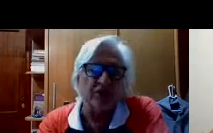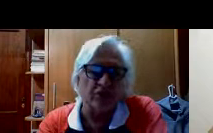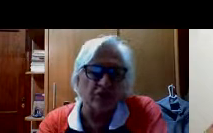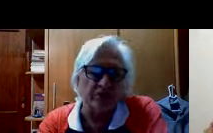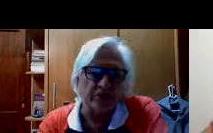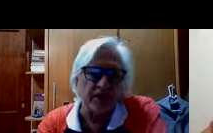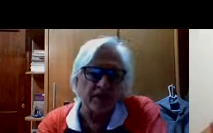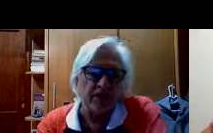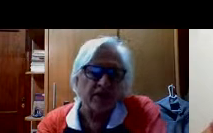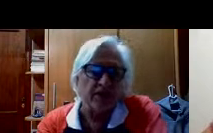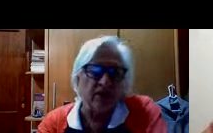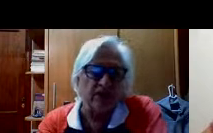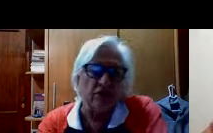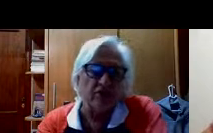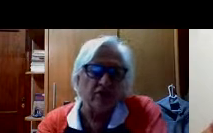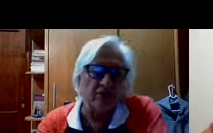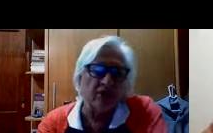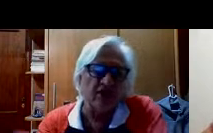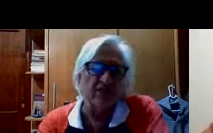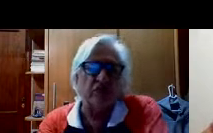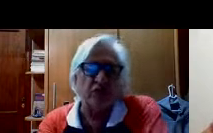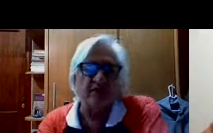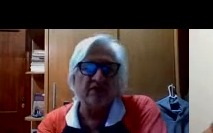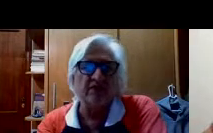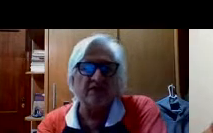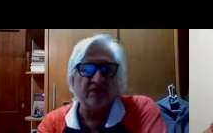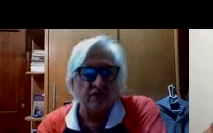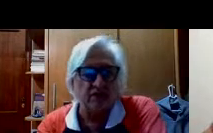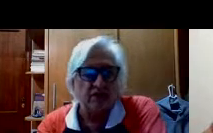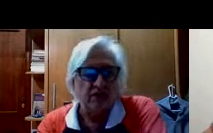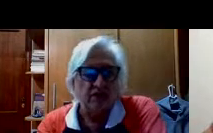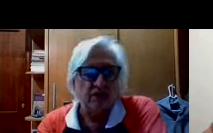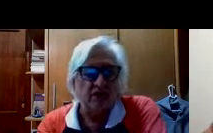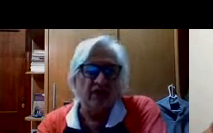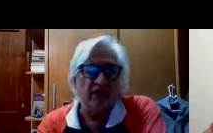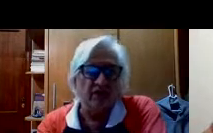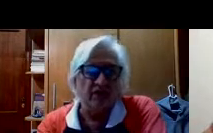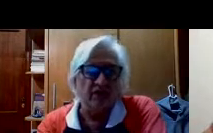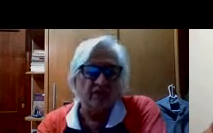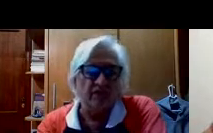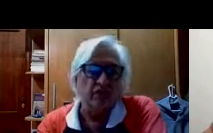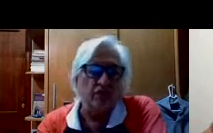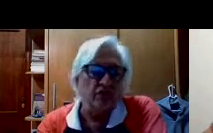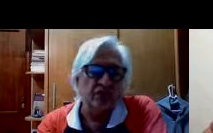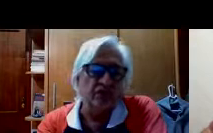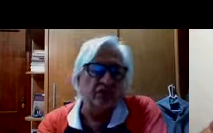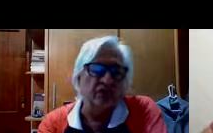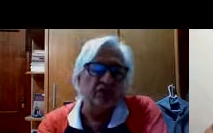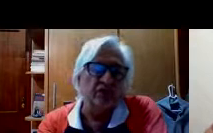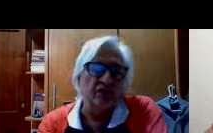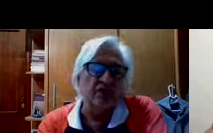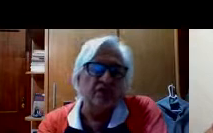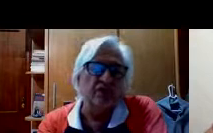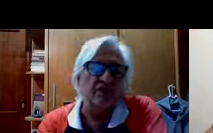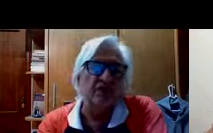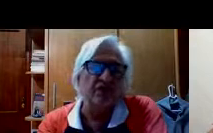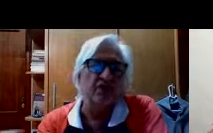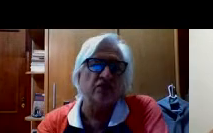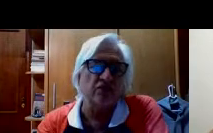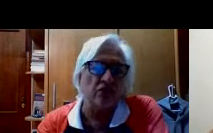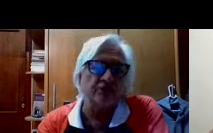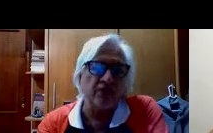de elastômeros. Então, elastômeros e polímeros normalmente são isolantes. Eu não conheço nenhum